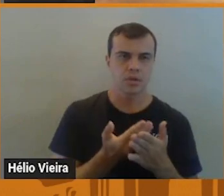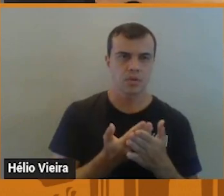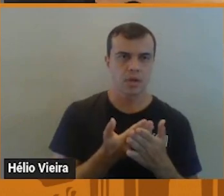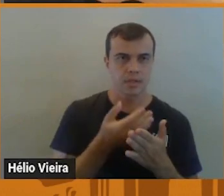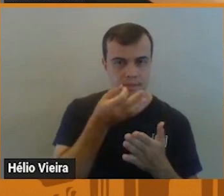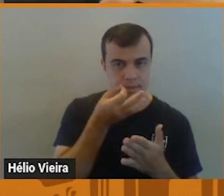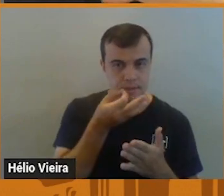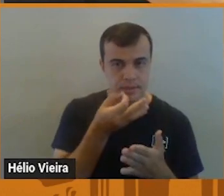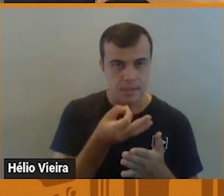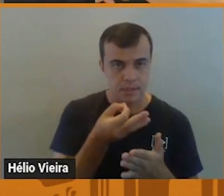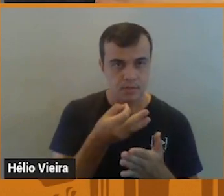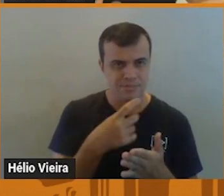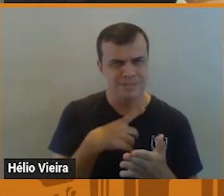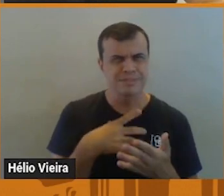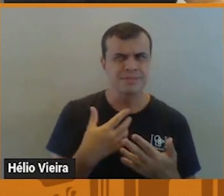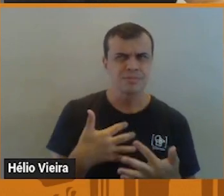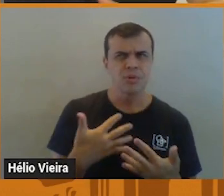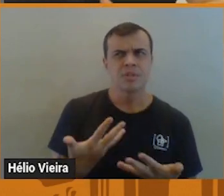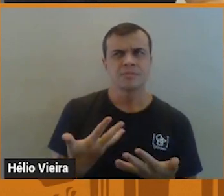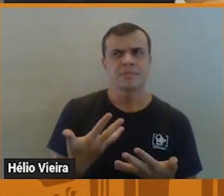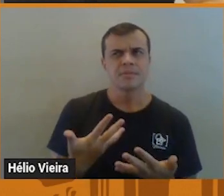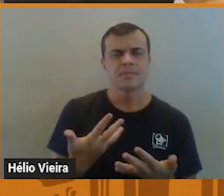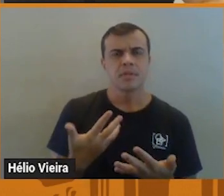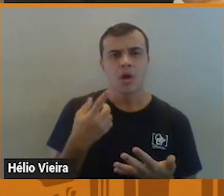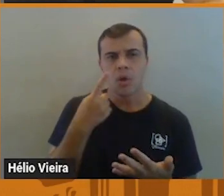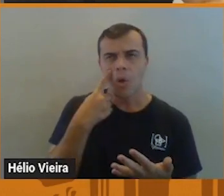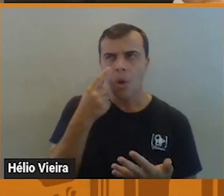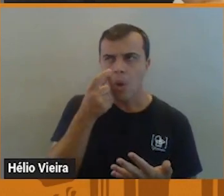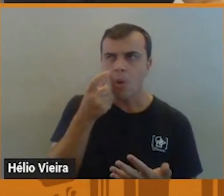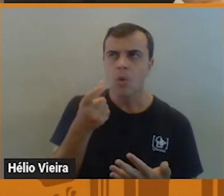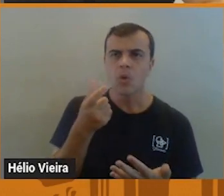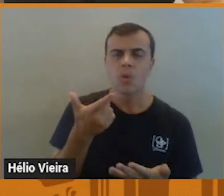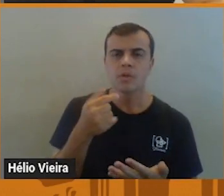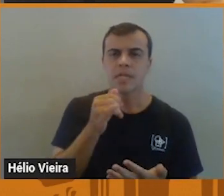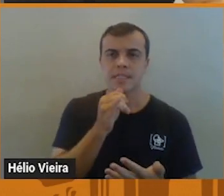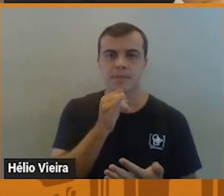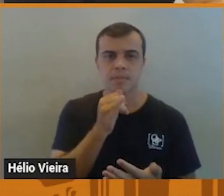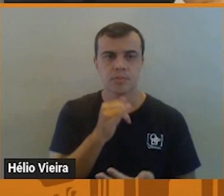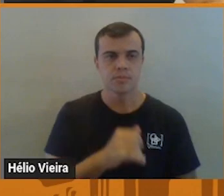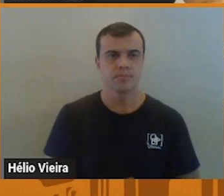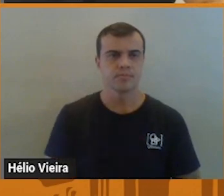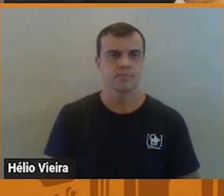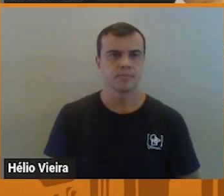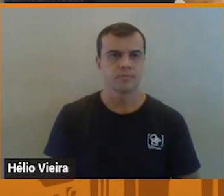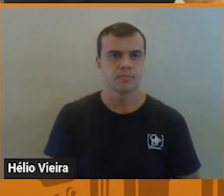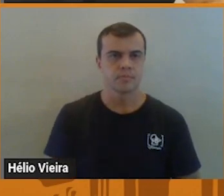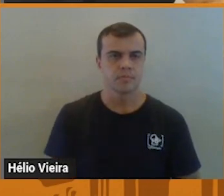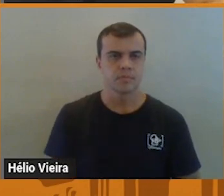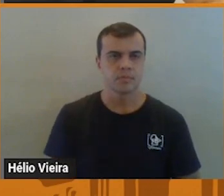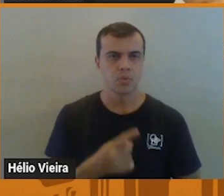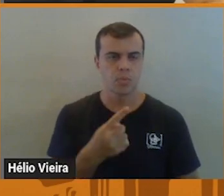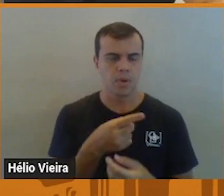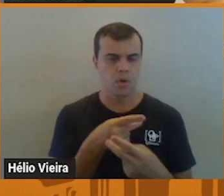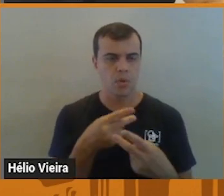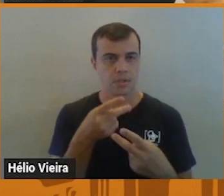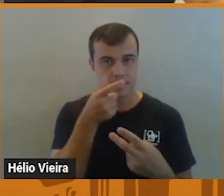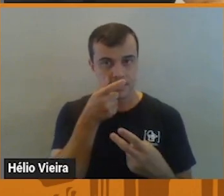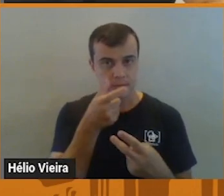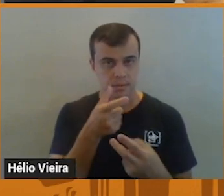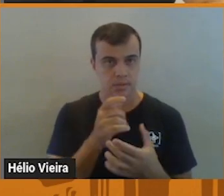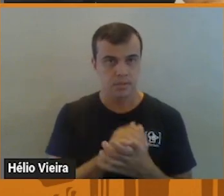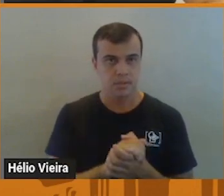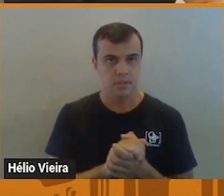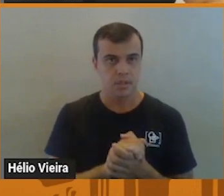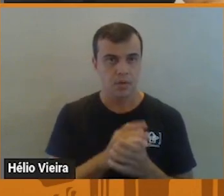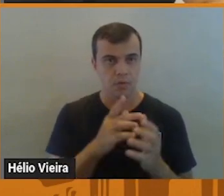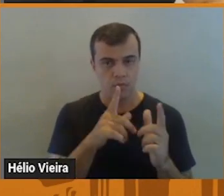a atenção. Poxa, mas olha que curioso. Vou dar um exemplo de uma coisa interessante. As